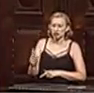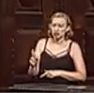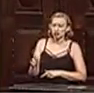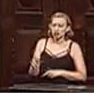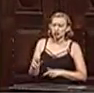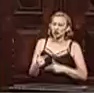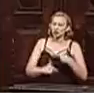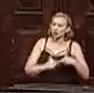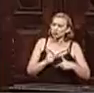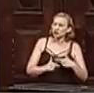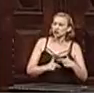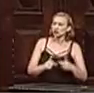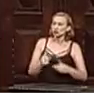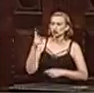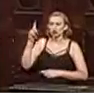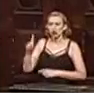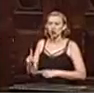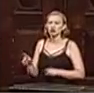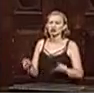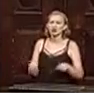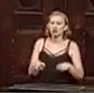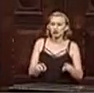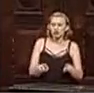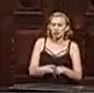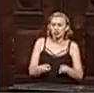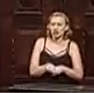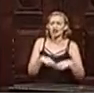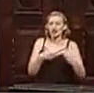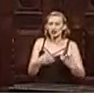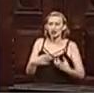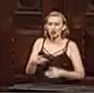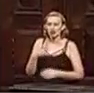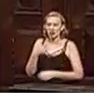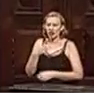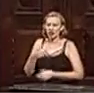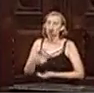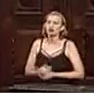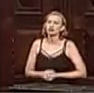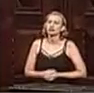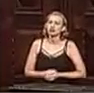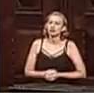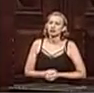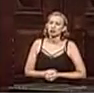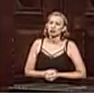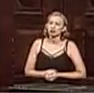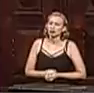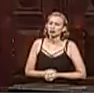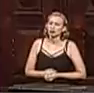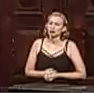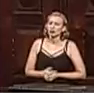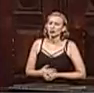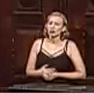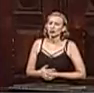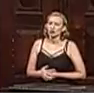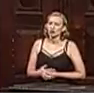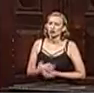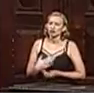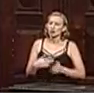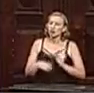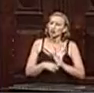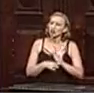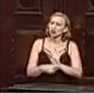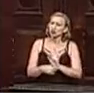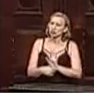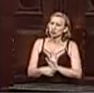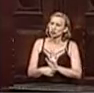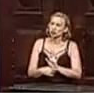também manifestar a minha integral solidariedade, integral apoio do nosso mandato à luta